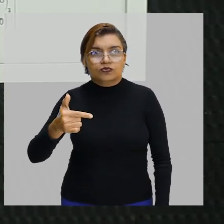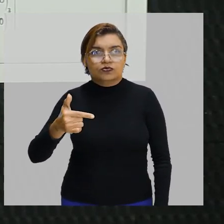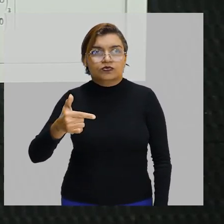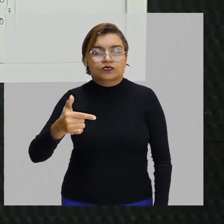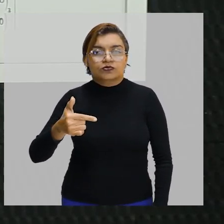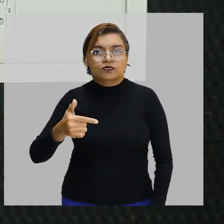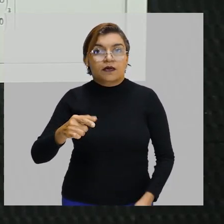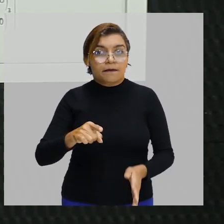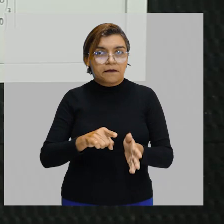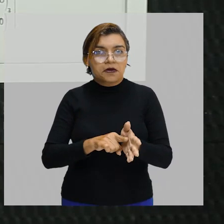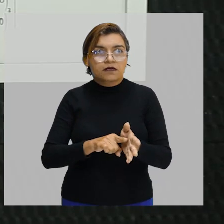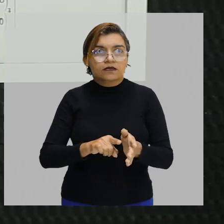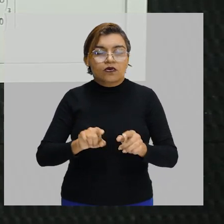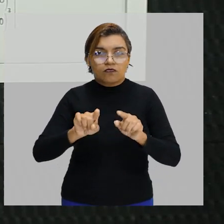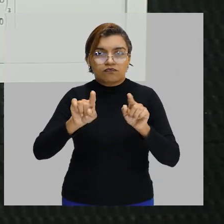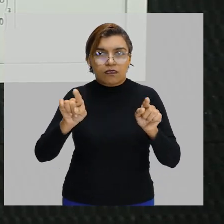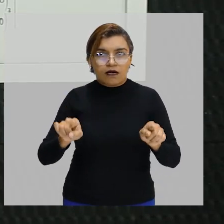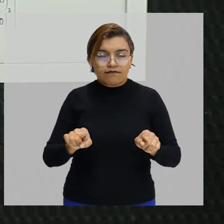é isso?